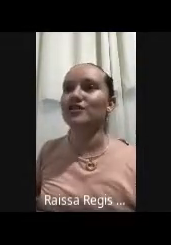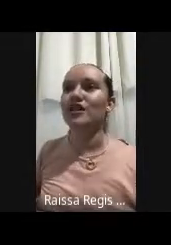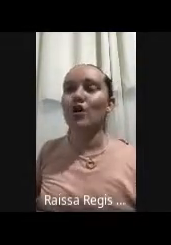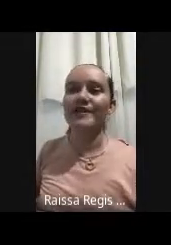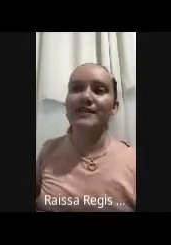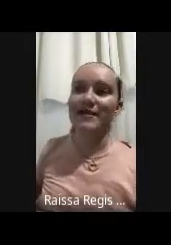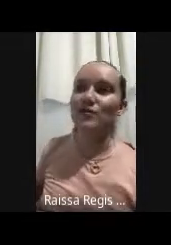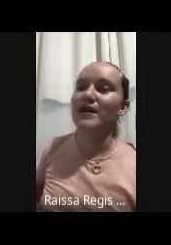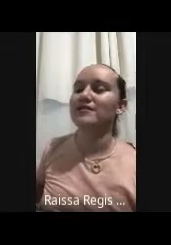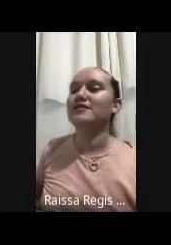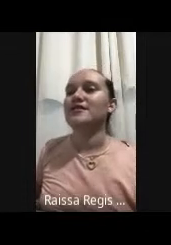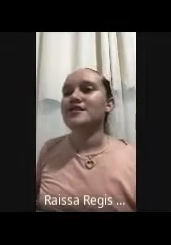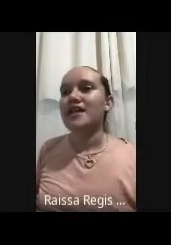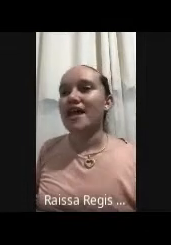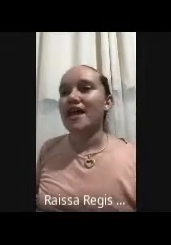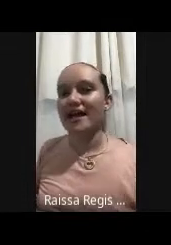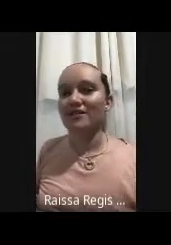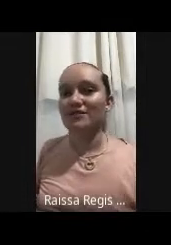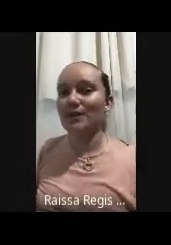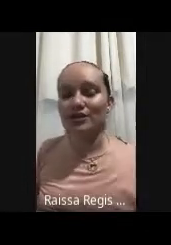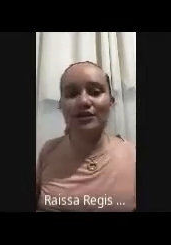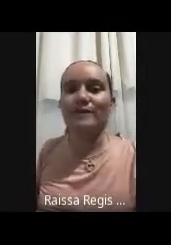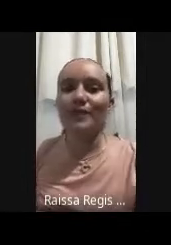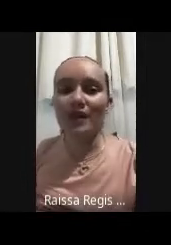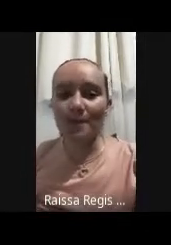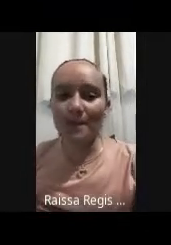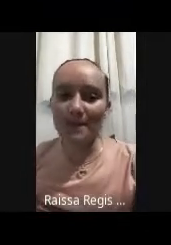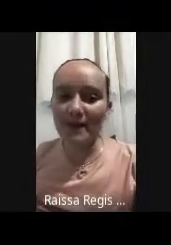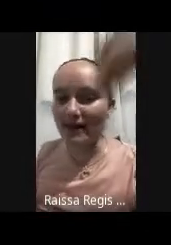né, de conhecer mais sobre essa área, você pode